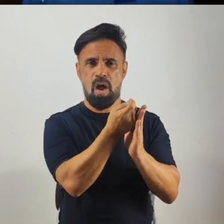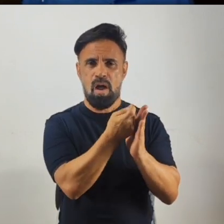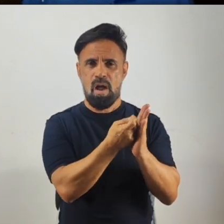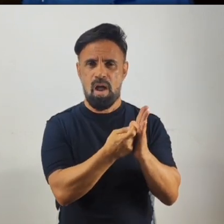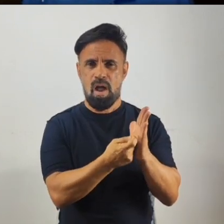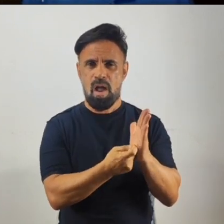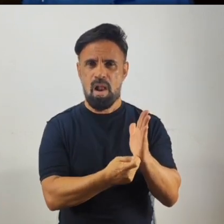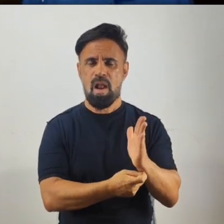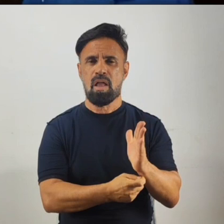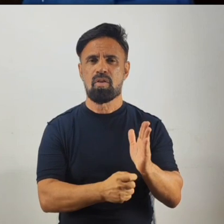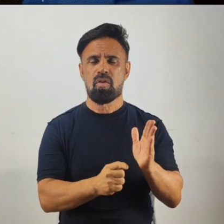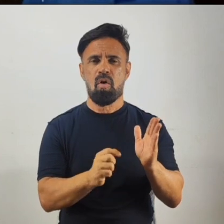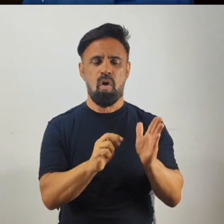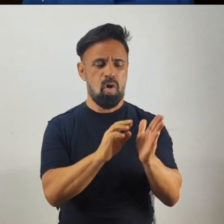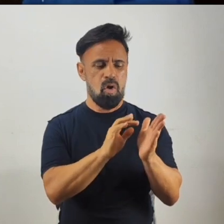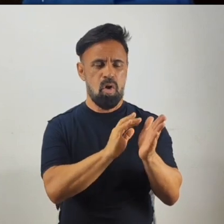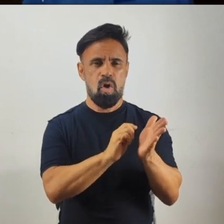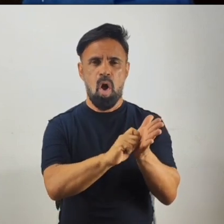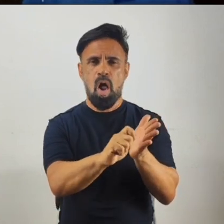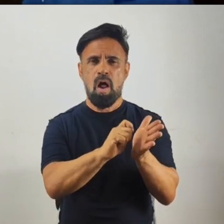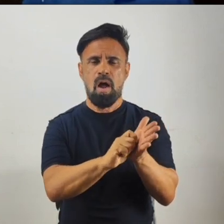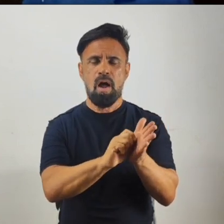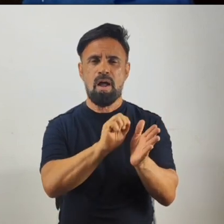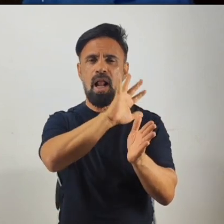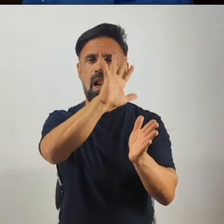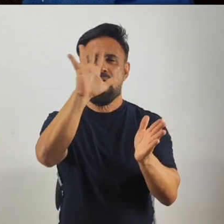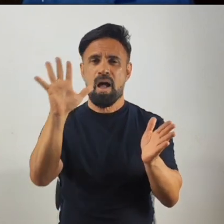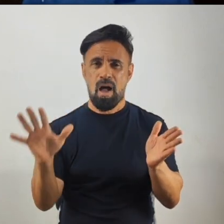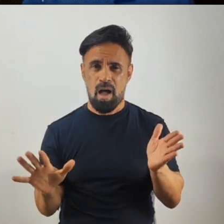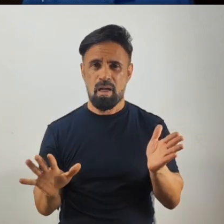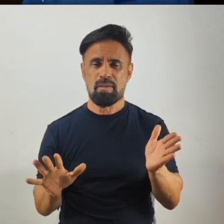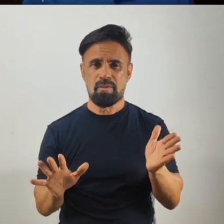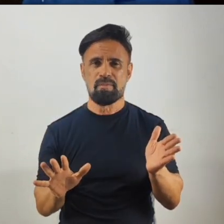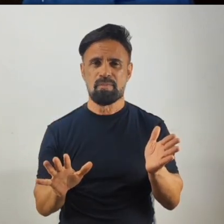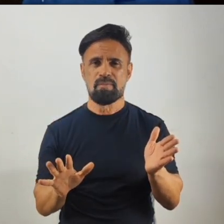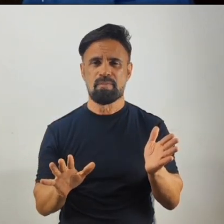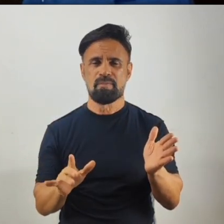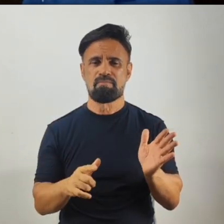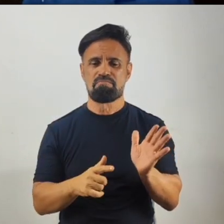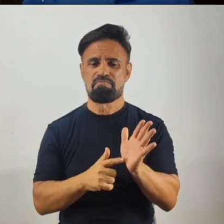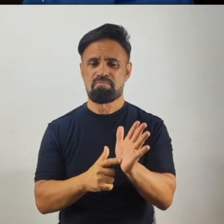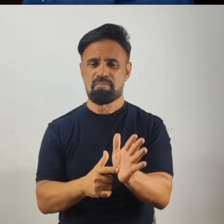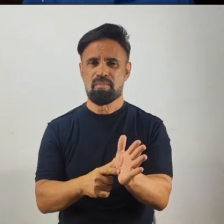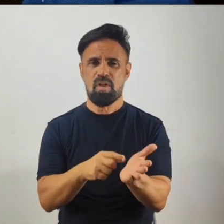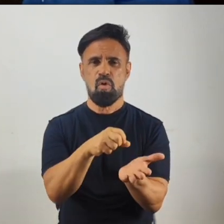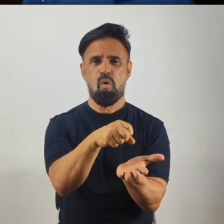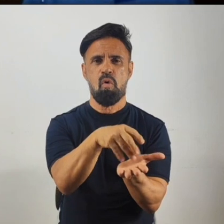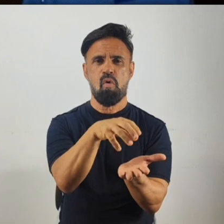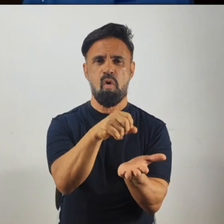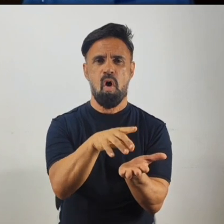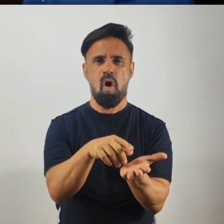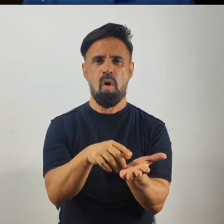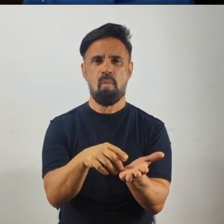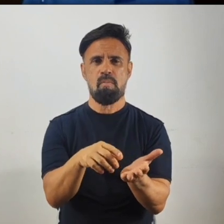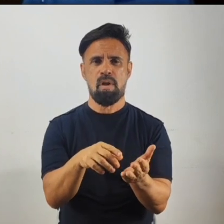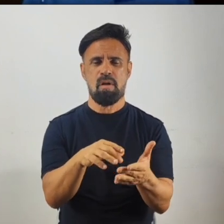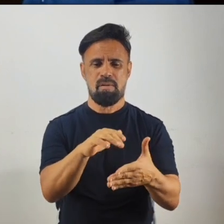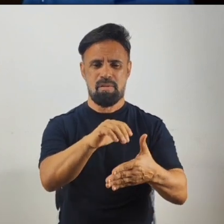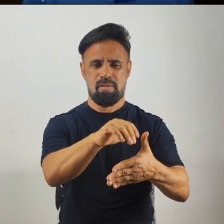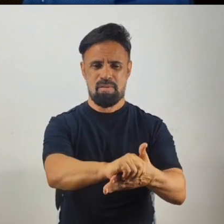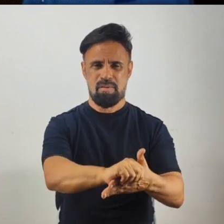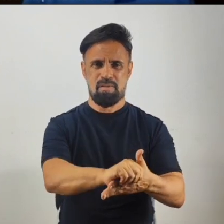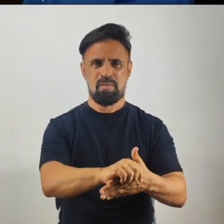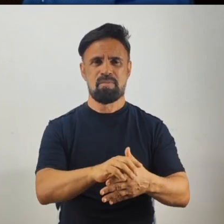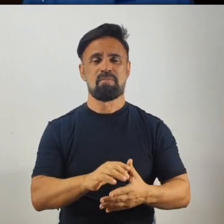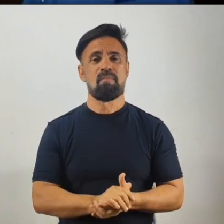ao paciente, incluindo relatórios completos e legíveis, integrando o prontuário no destino com